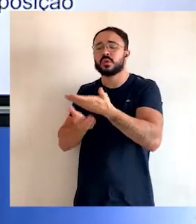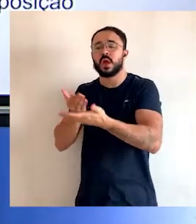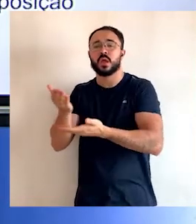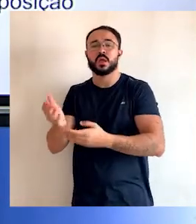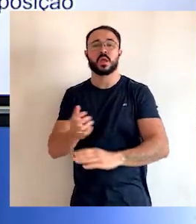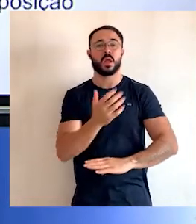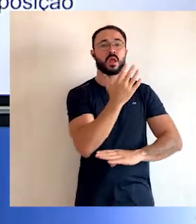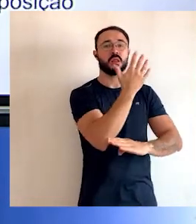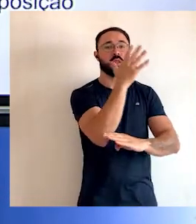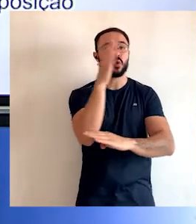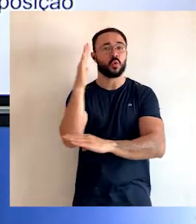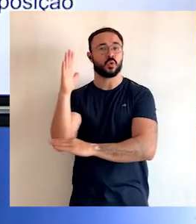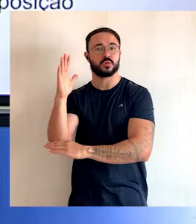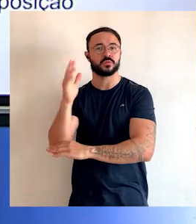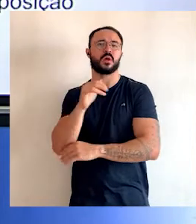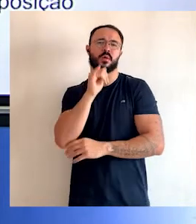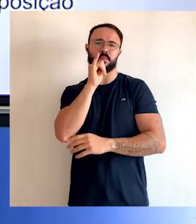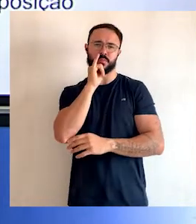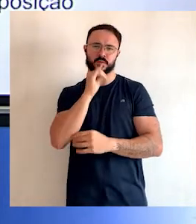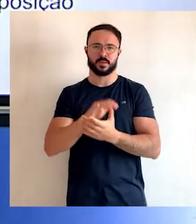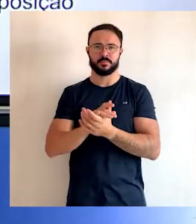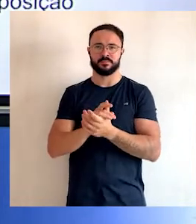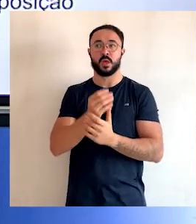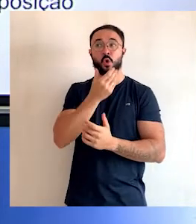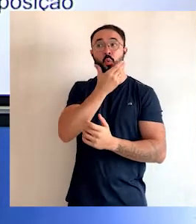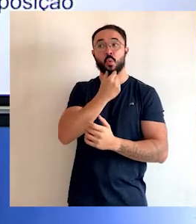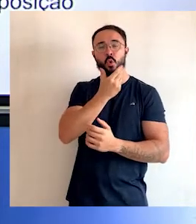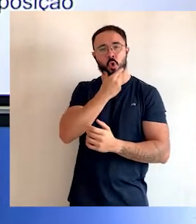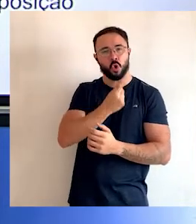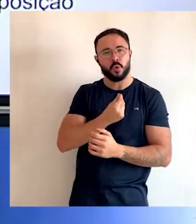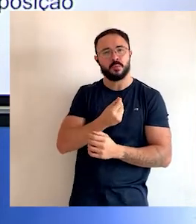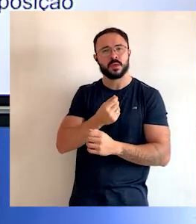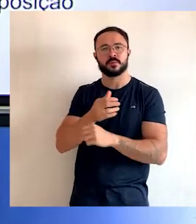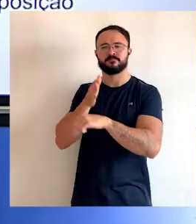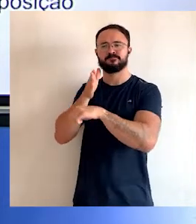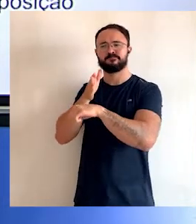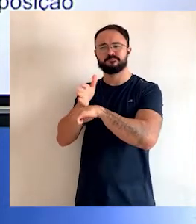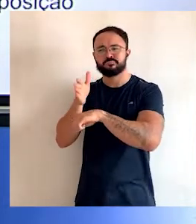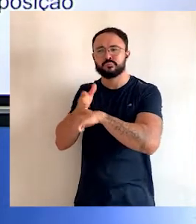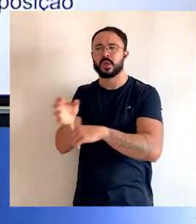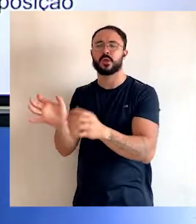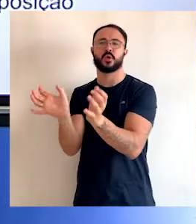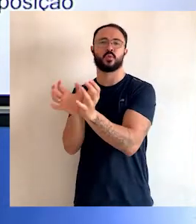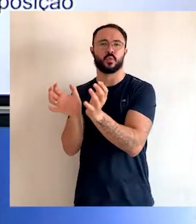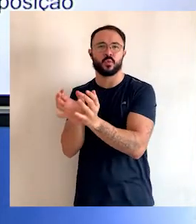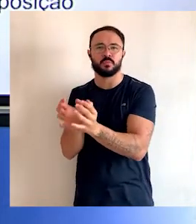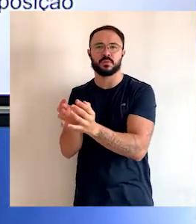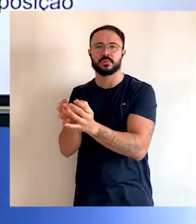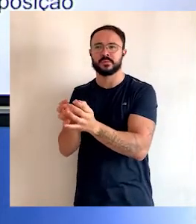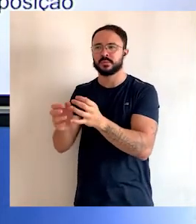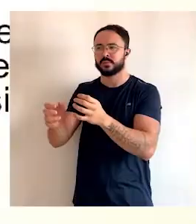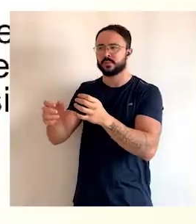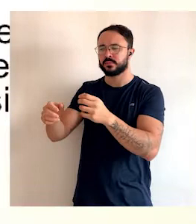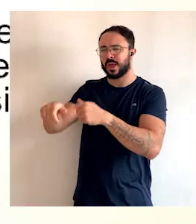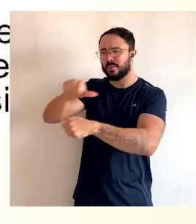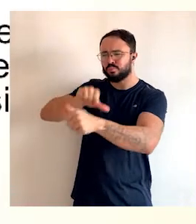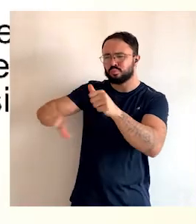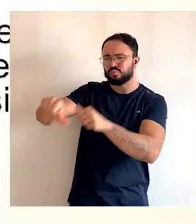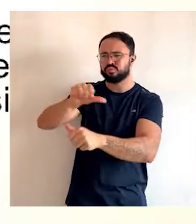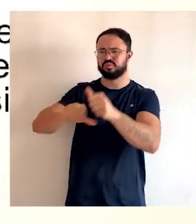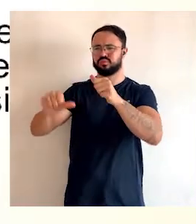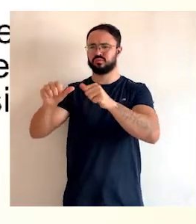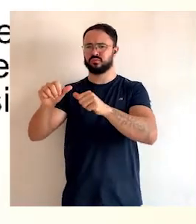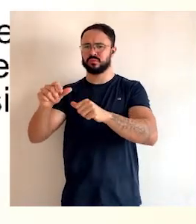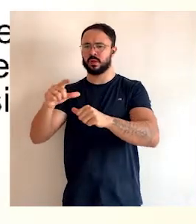homem intervém resolvendo fazer uma alteração no ambiente para recuperá-lo. Então você